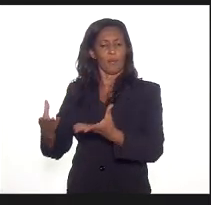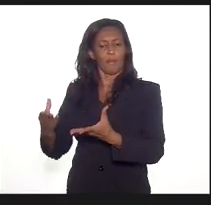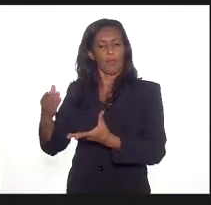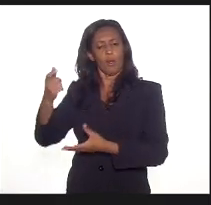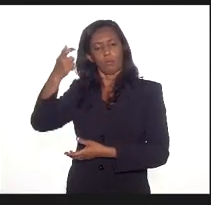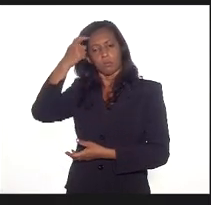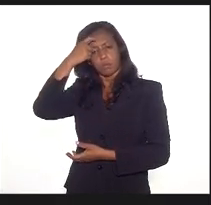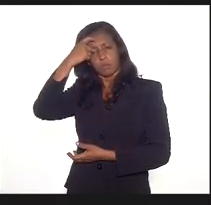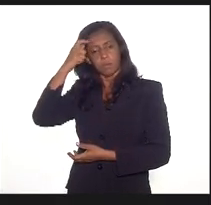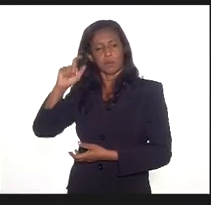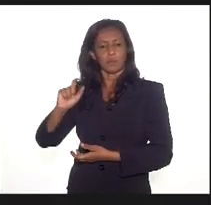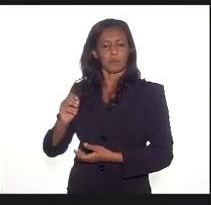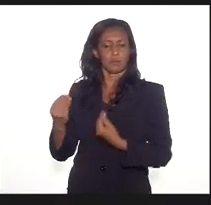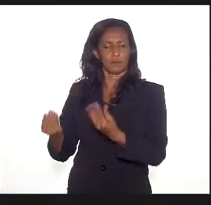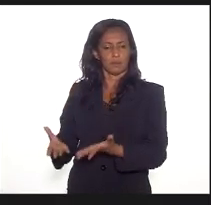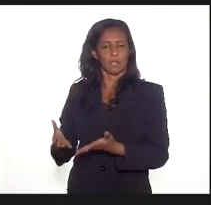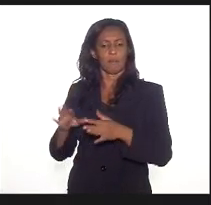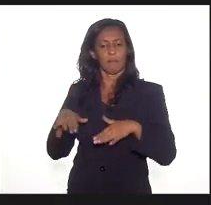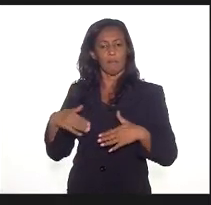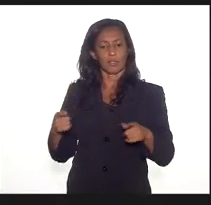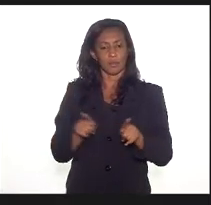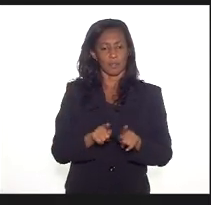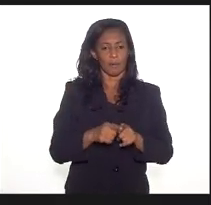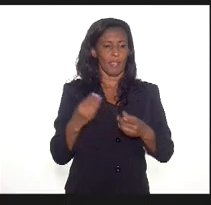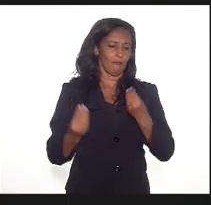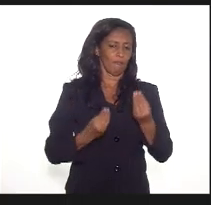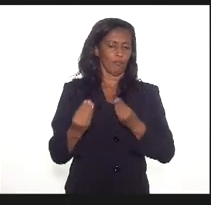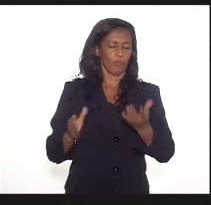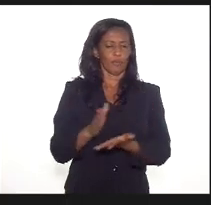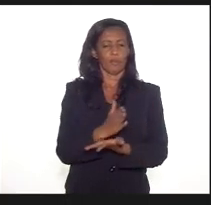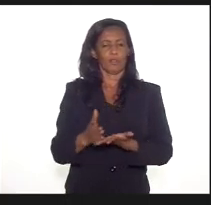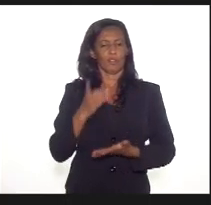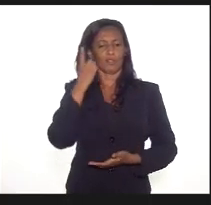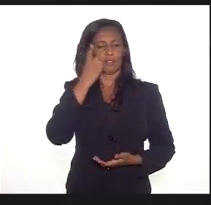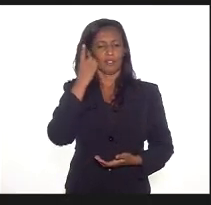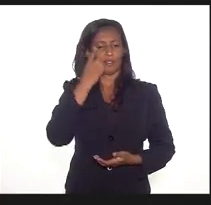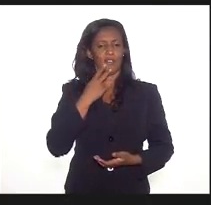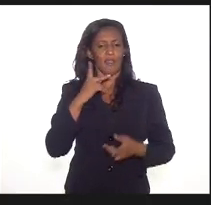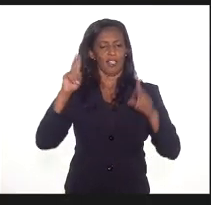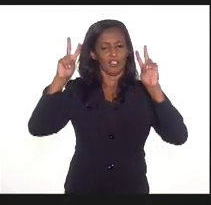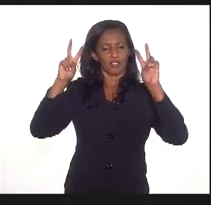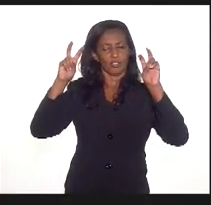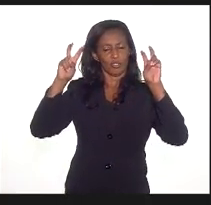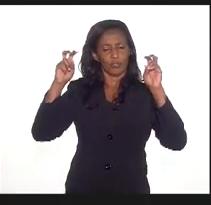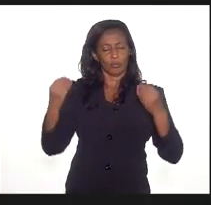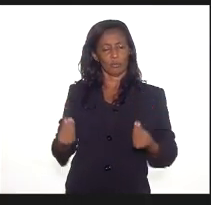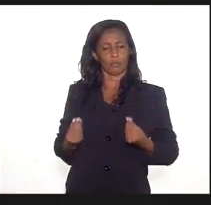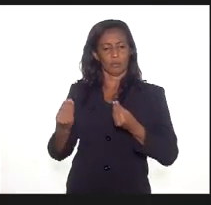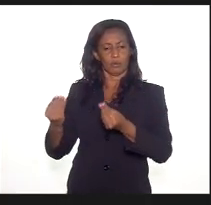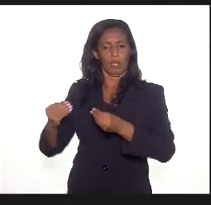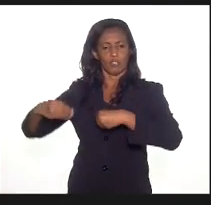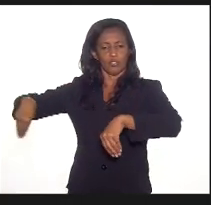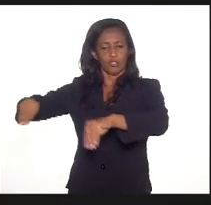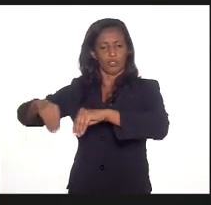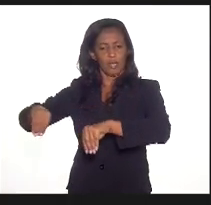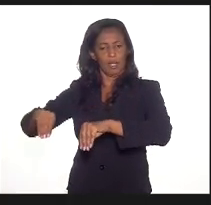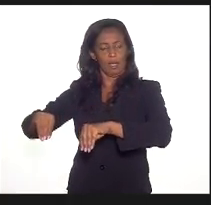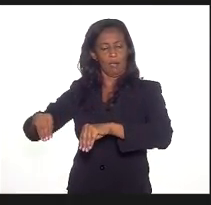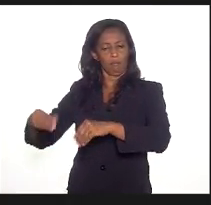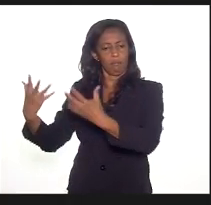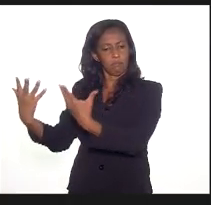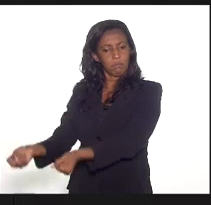consenso possível, mas, assim como alguns deputados falam da titularização de terras, nós